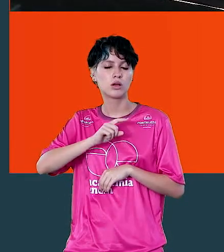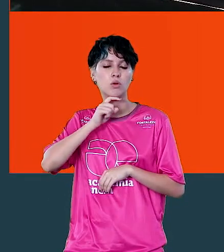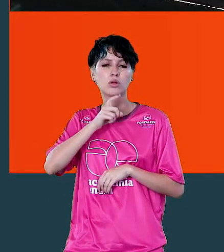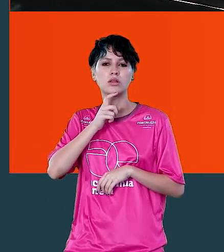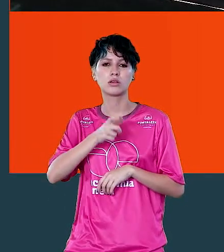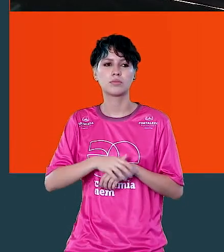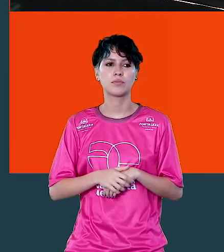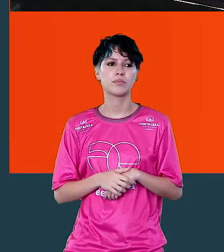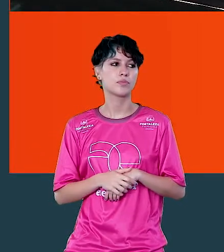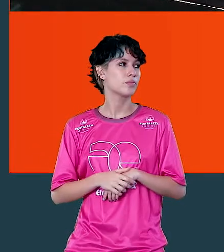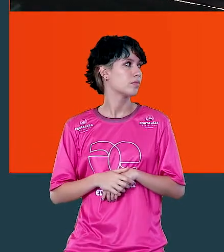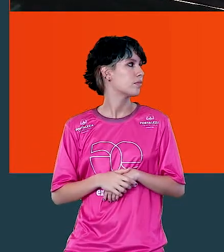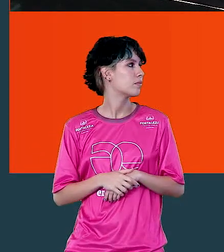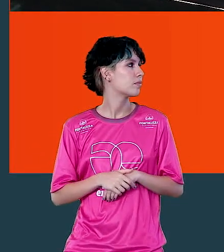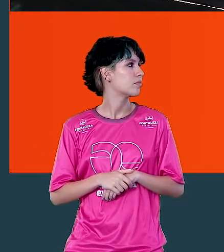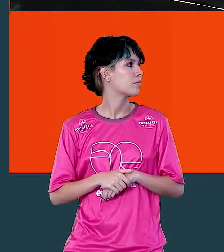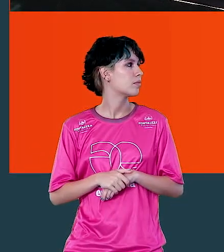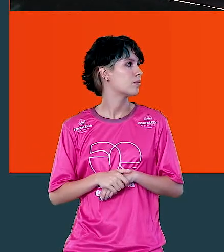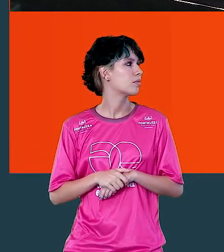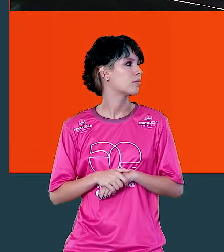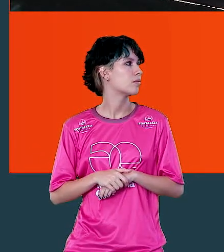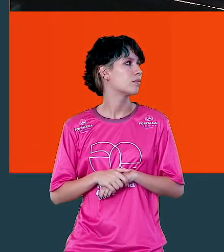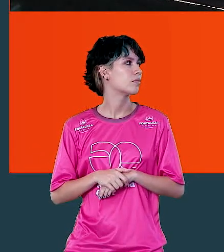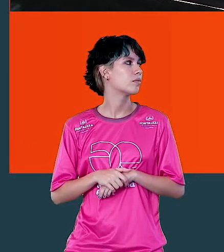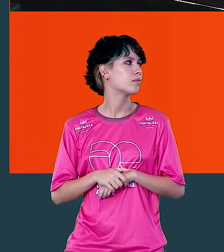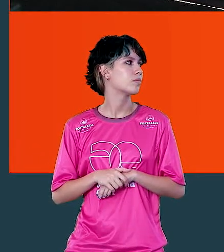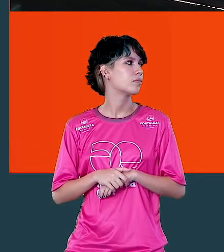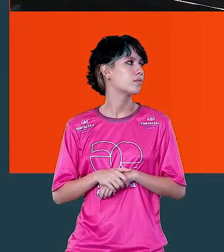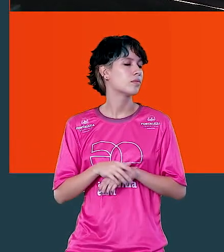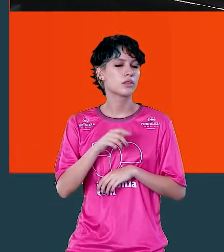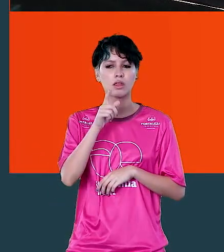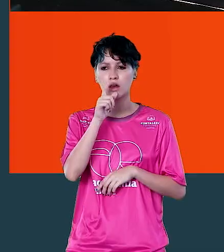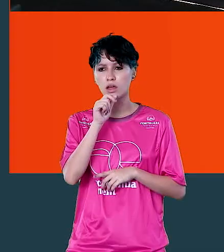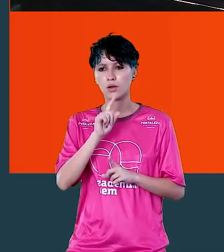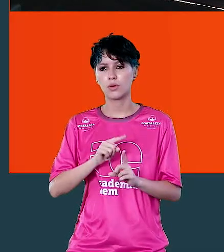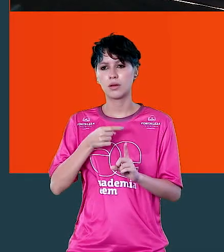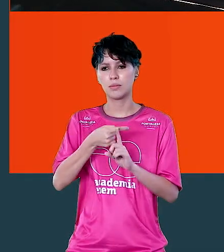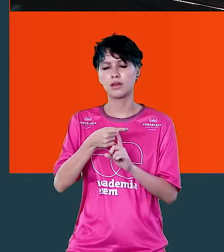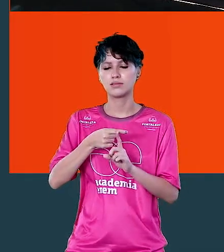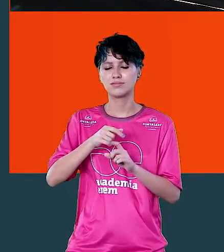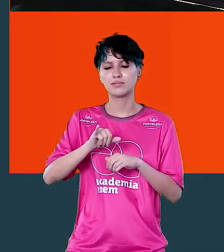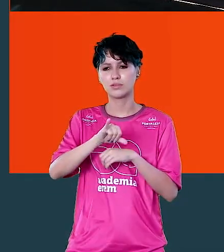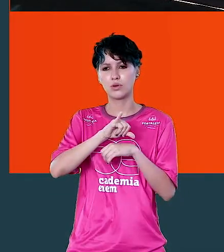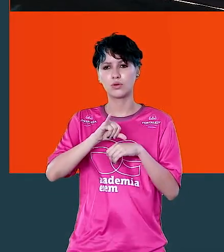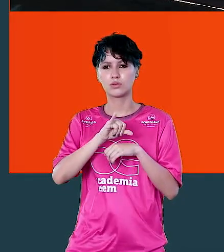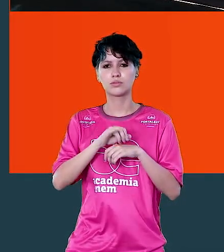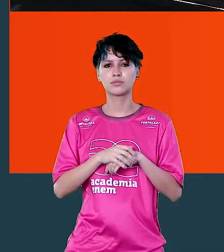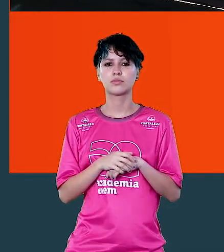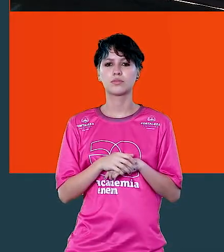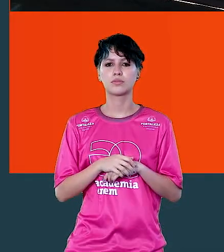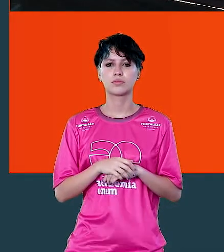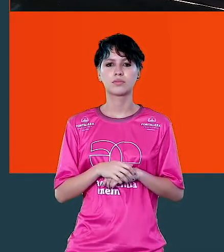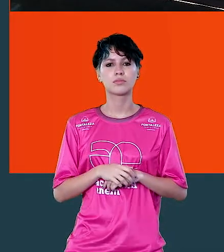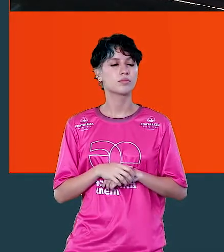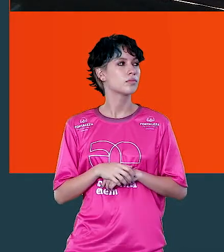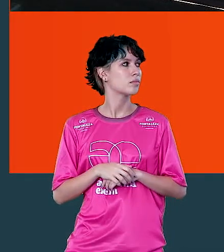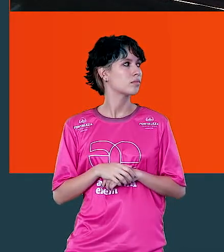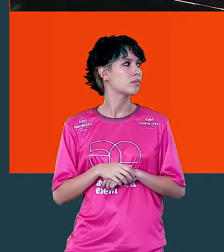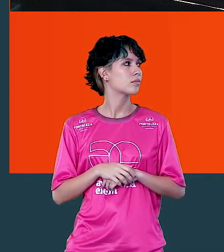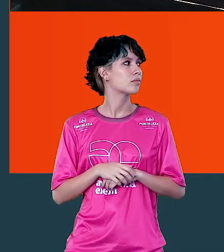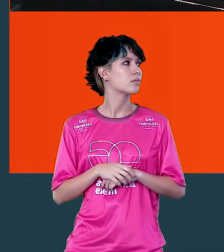aí a gente tem isso, ó. Água mais óleo, a gente tem uma mistura que é chamada de quê? Mistura